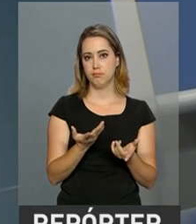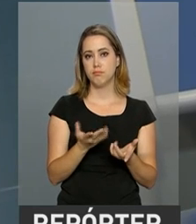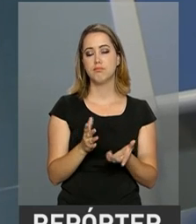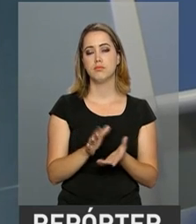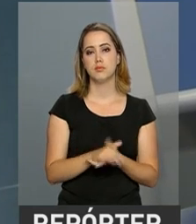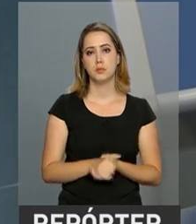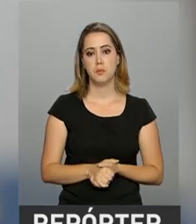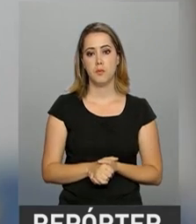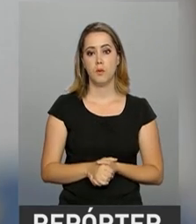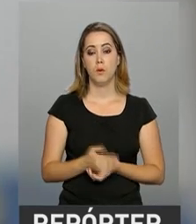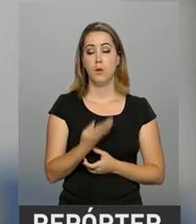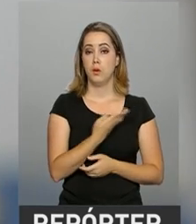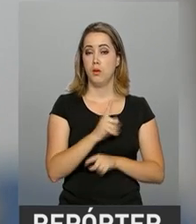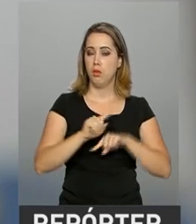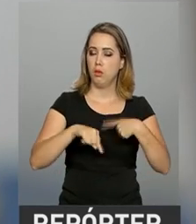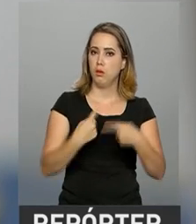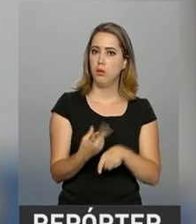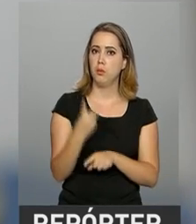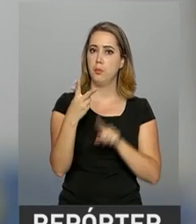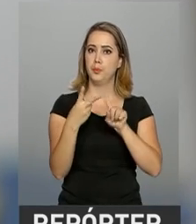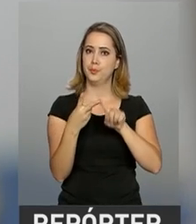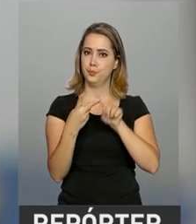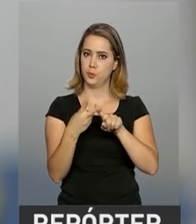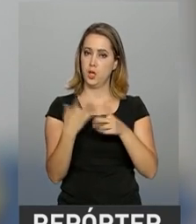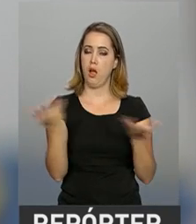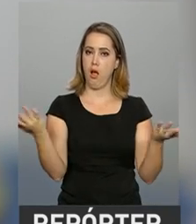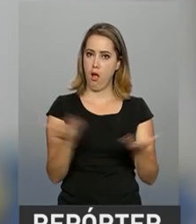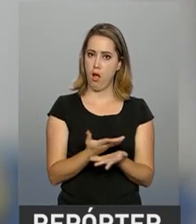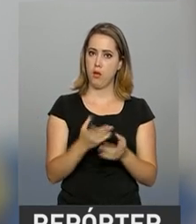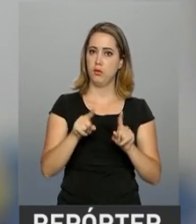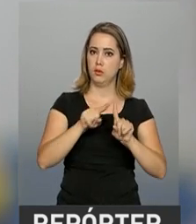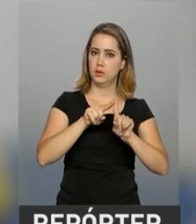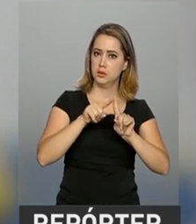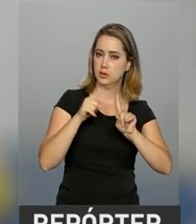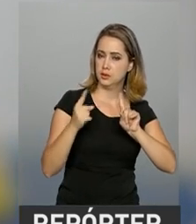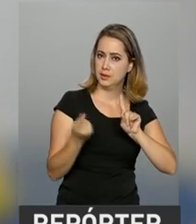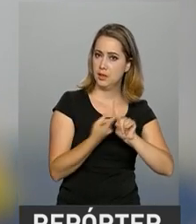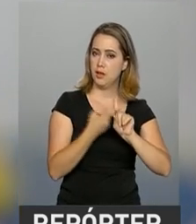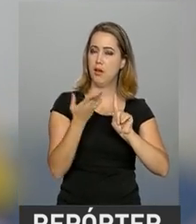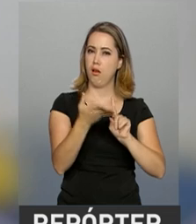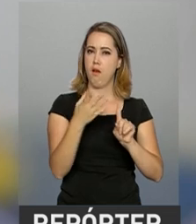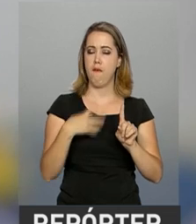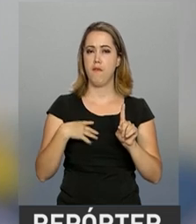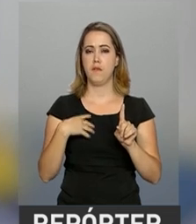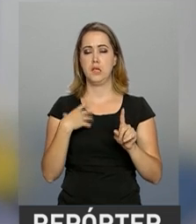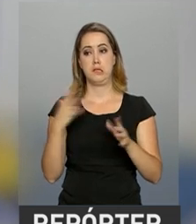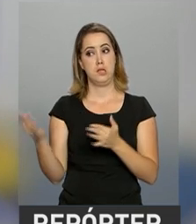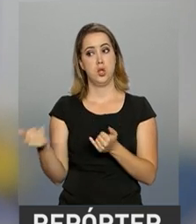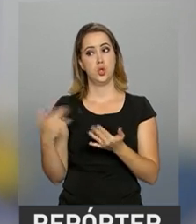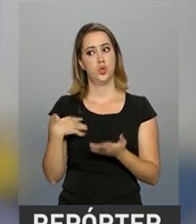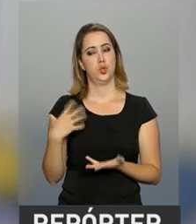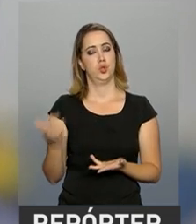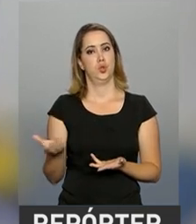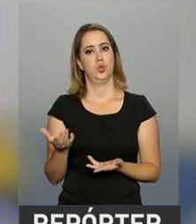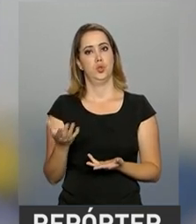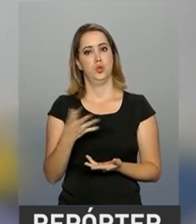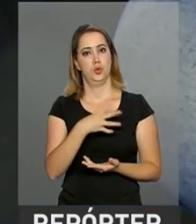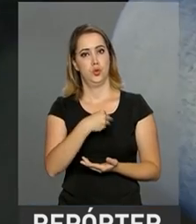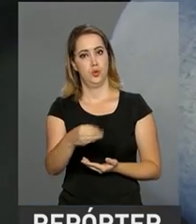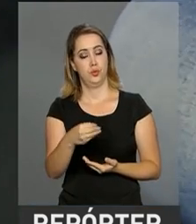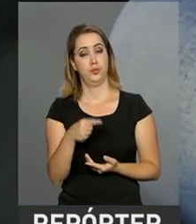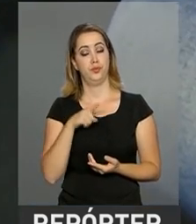mãe para a criança depois de duas gerações com o HIV a preocupação da jovem veio com a gestação do pequeno